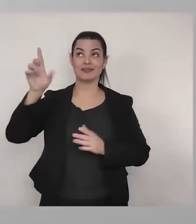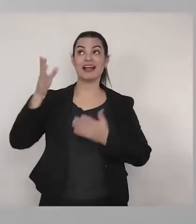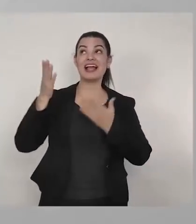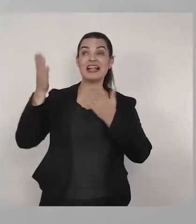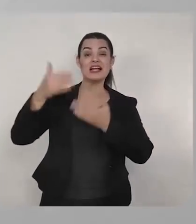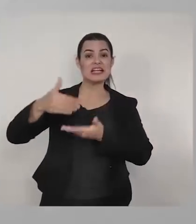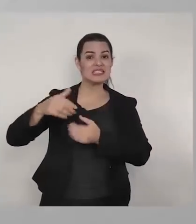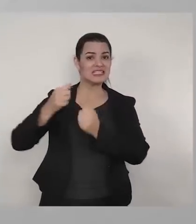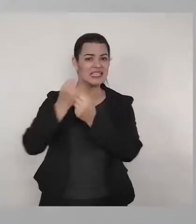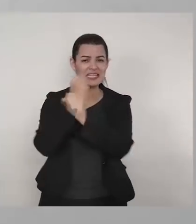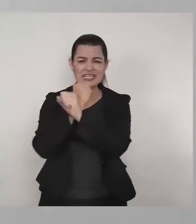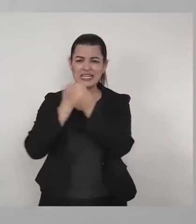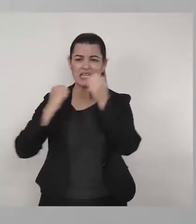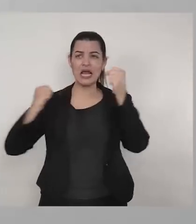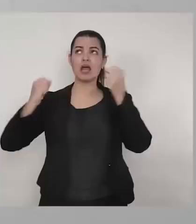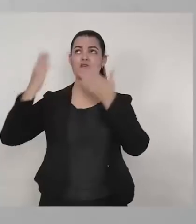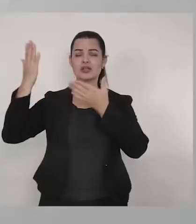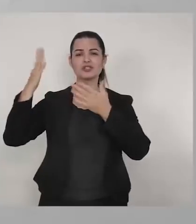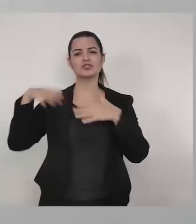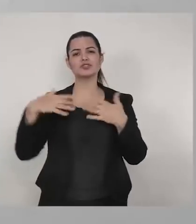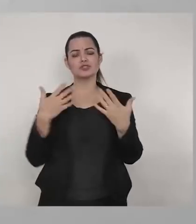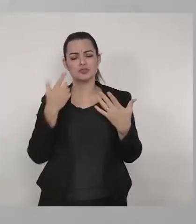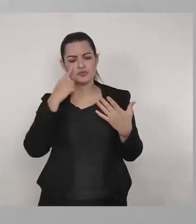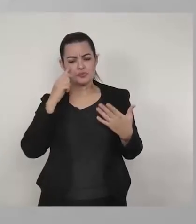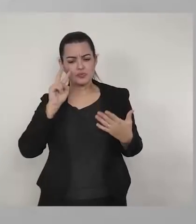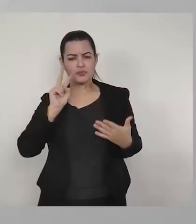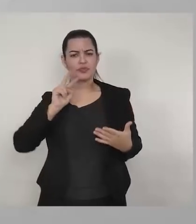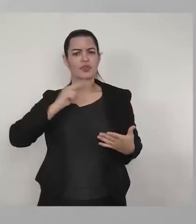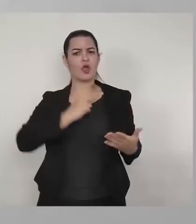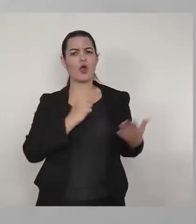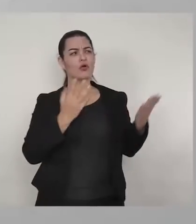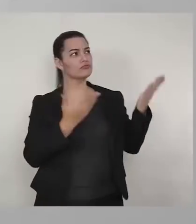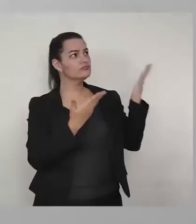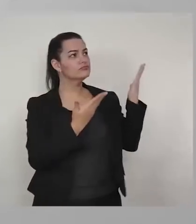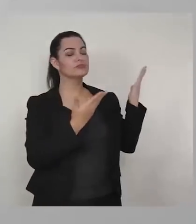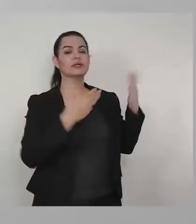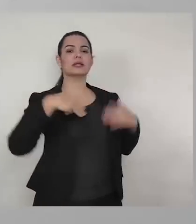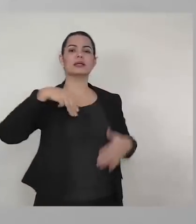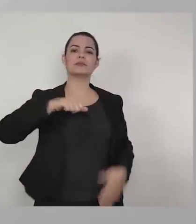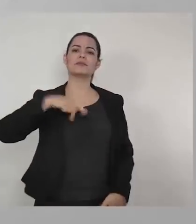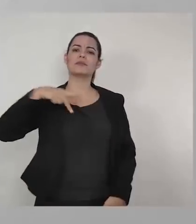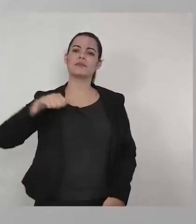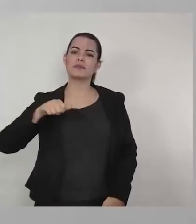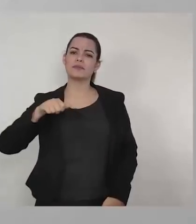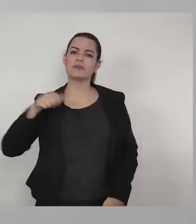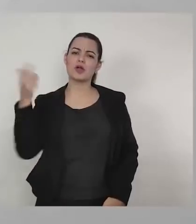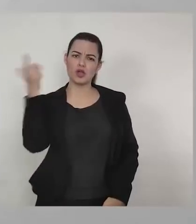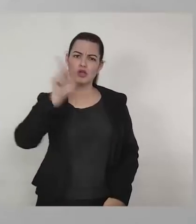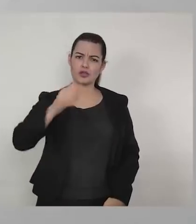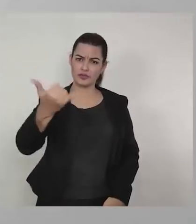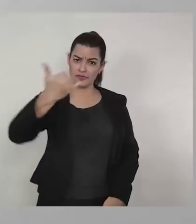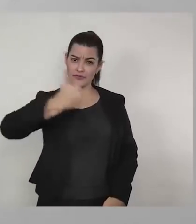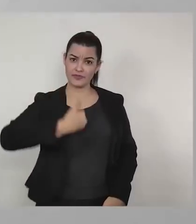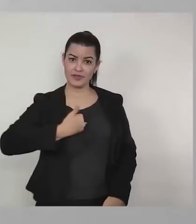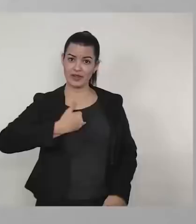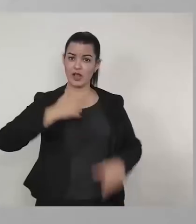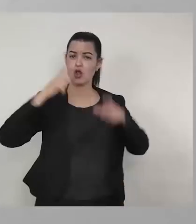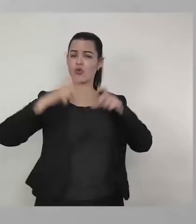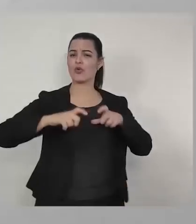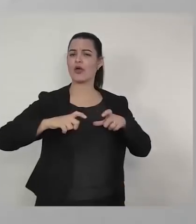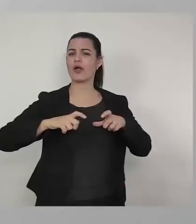grande. Será que você olhando aqui nesse mapa, você consegue me dizer onde está a